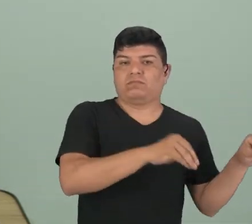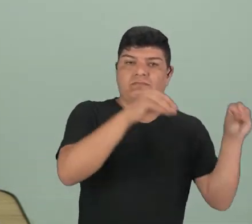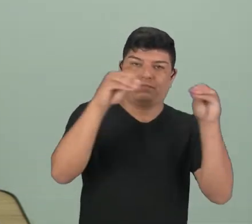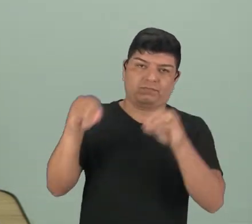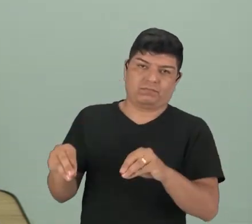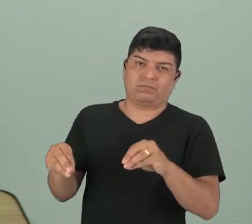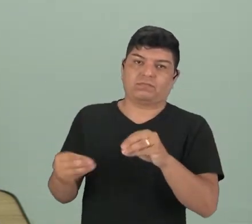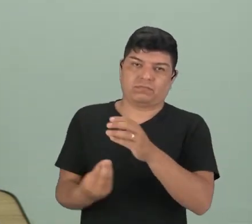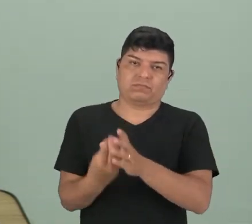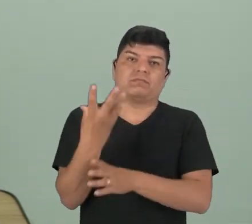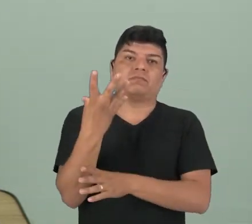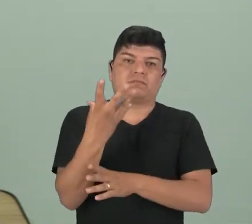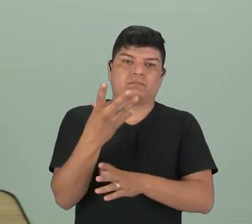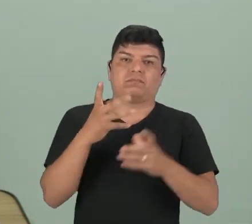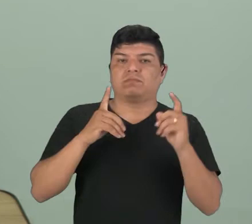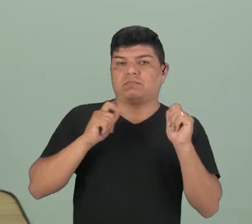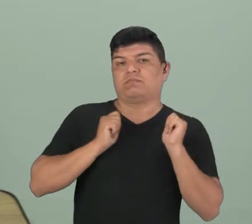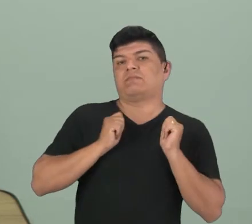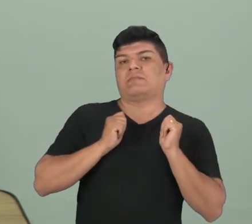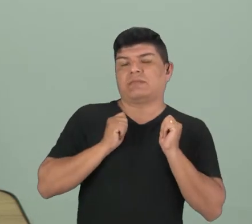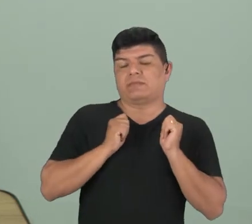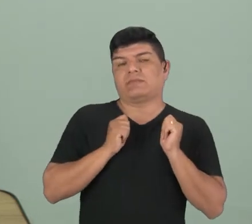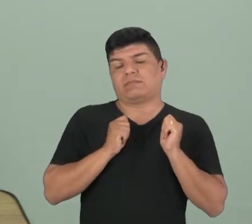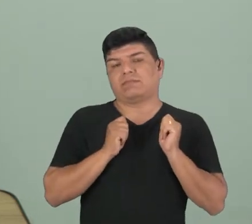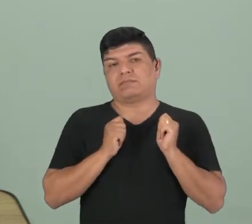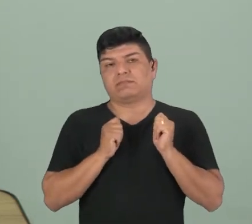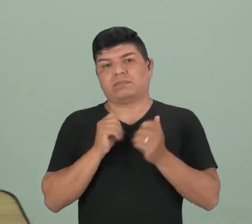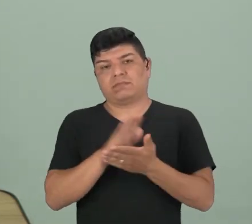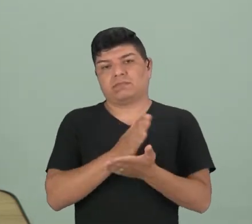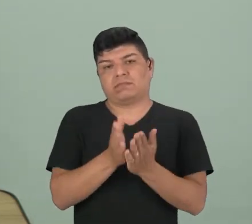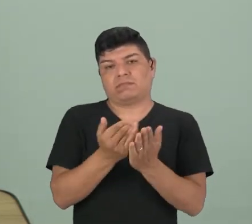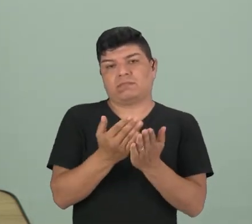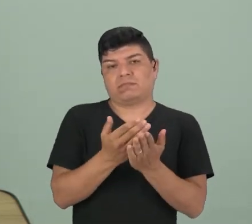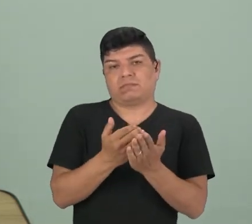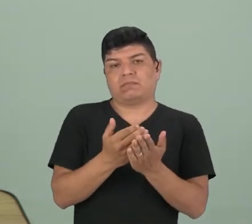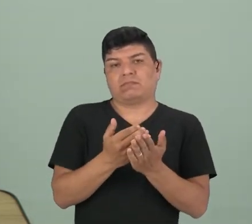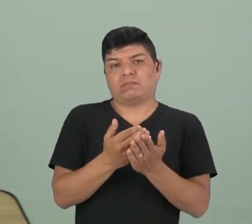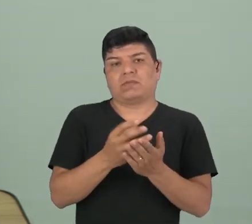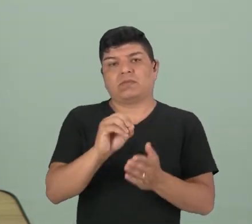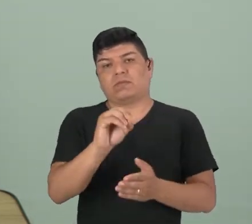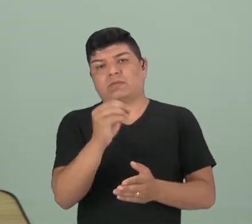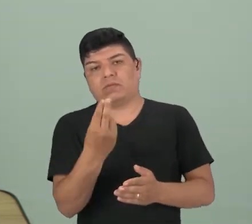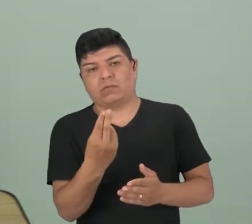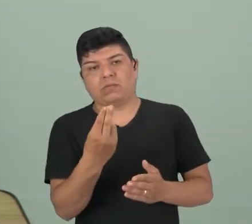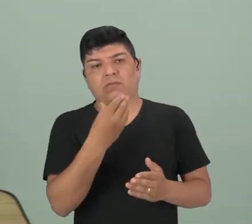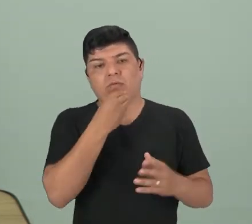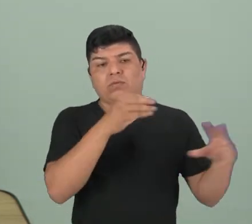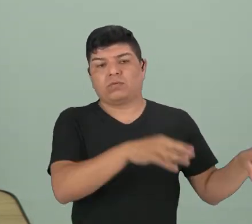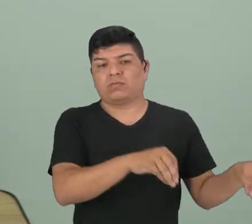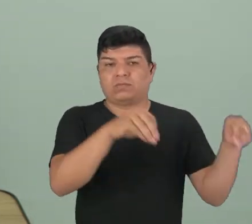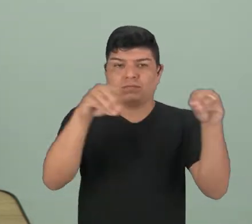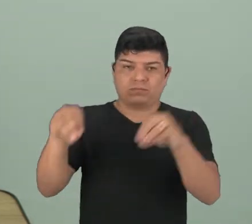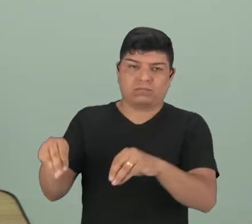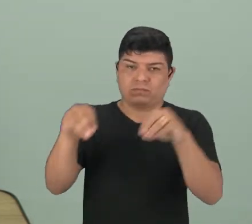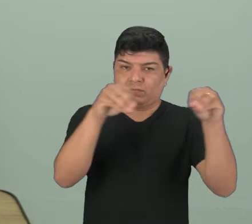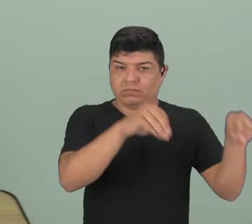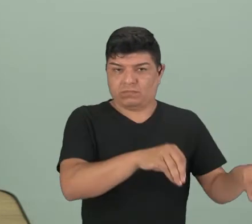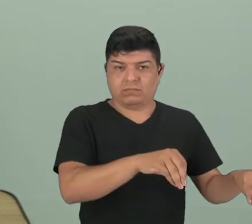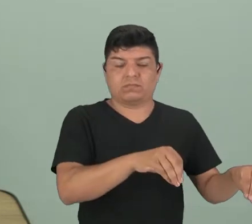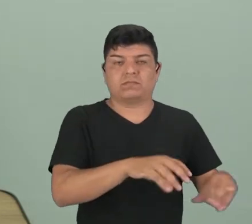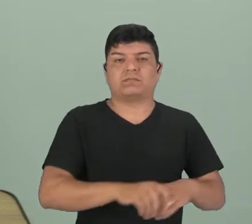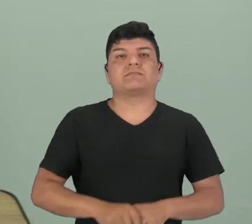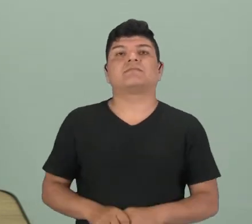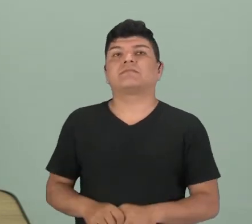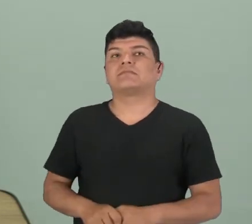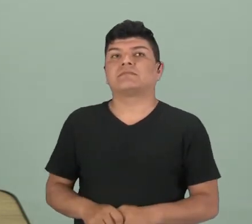o sedentarismo, como ele fala em alguns livros também, o nomadismo, que é se referindo aos nômades, alguns termos de